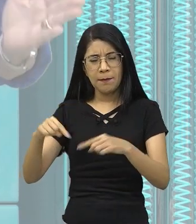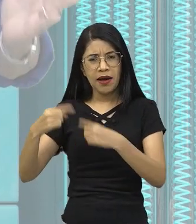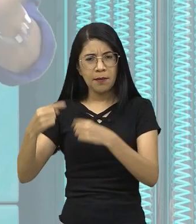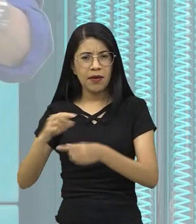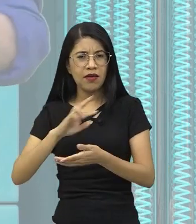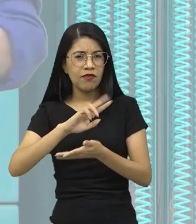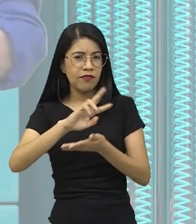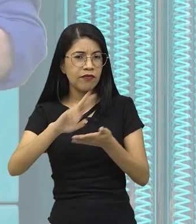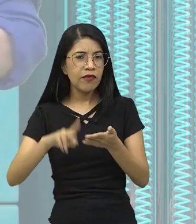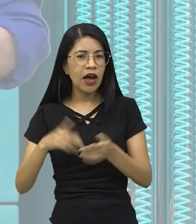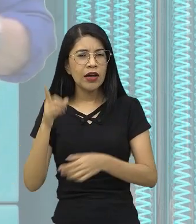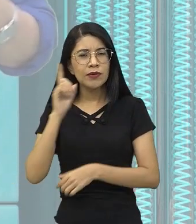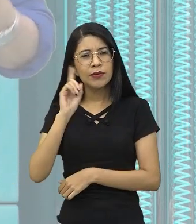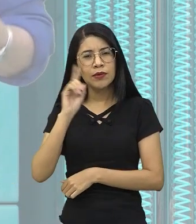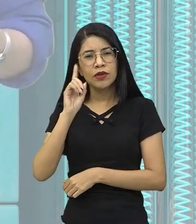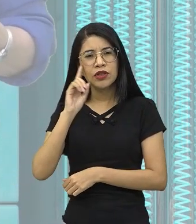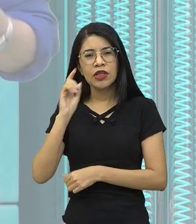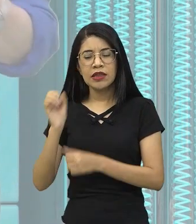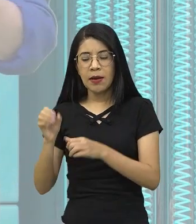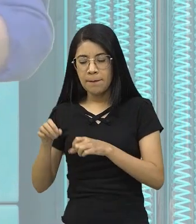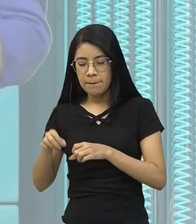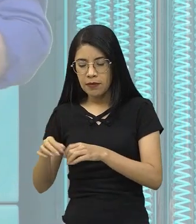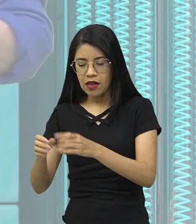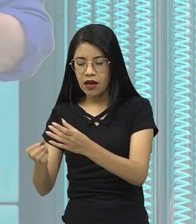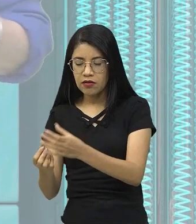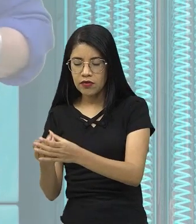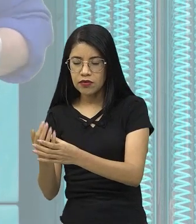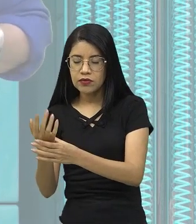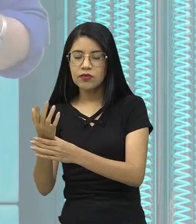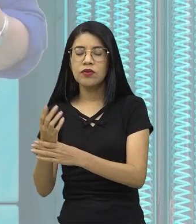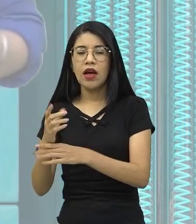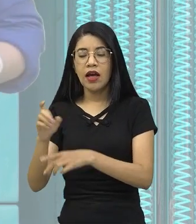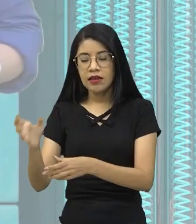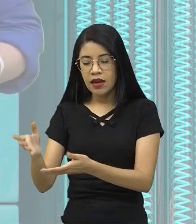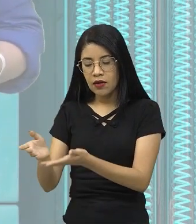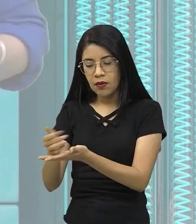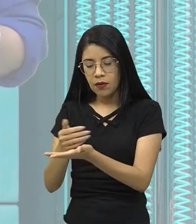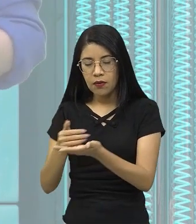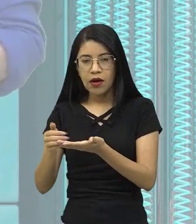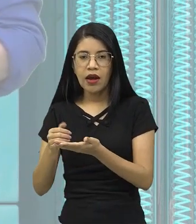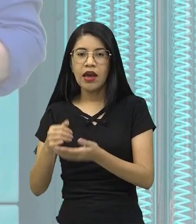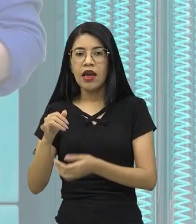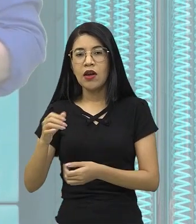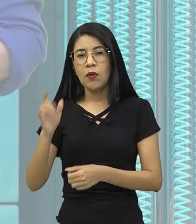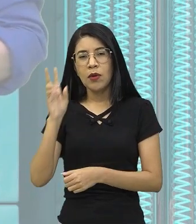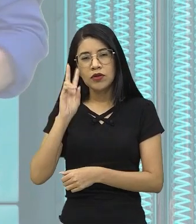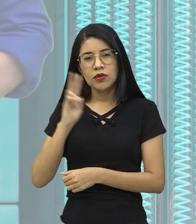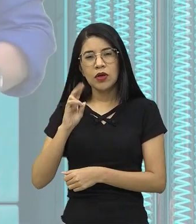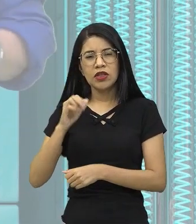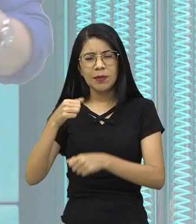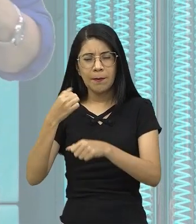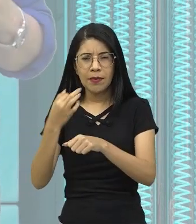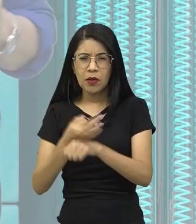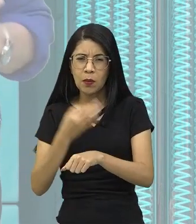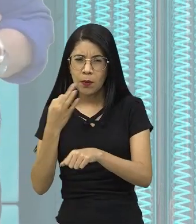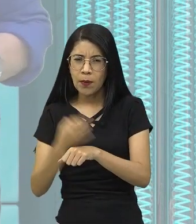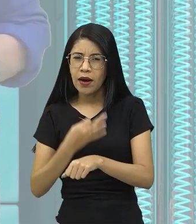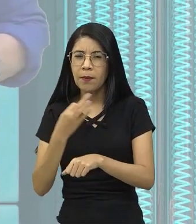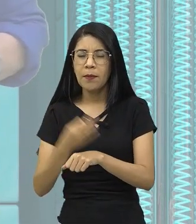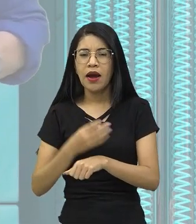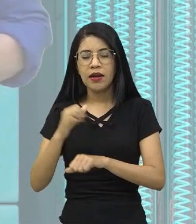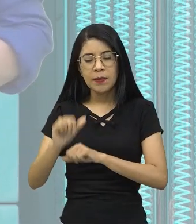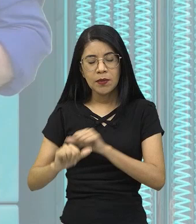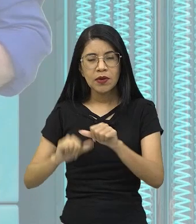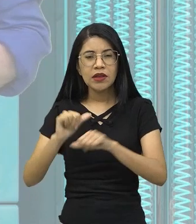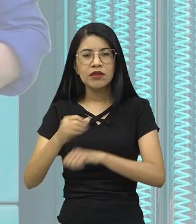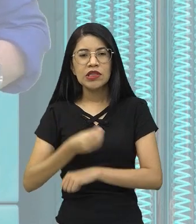Do plantio à colheita, sua vida era uma história de perseverança e mudança. Enquanto os anos